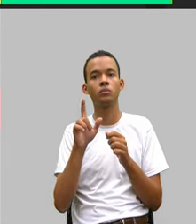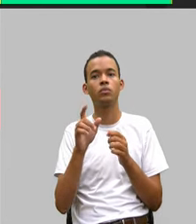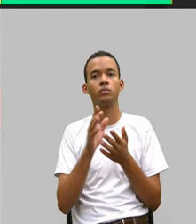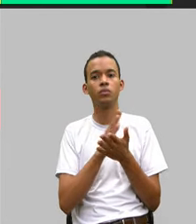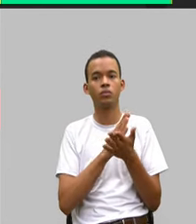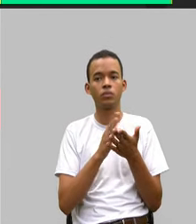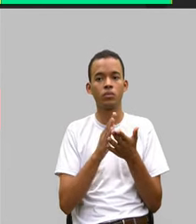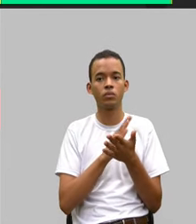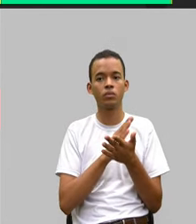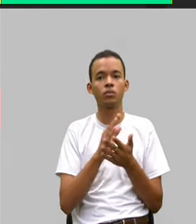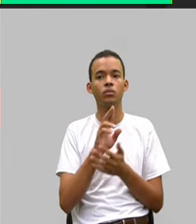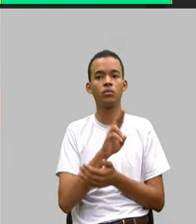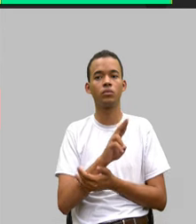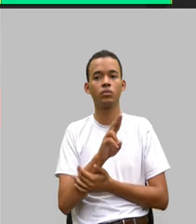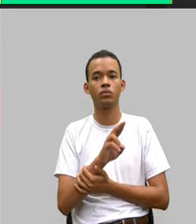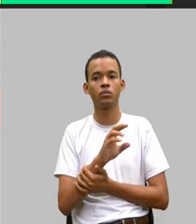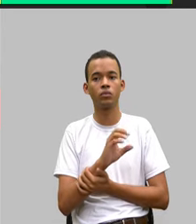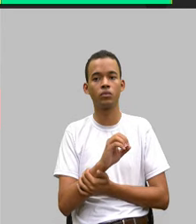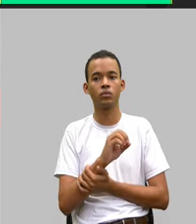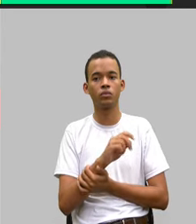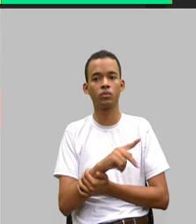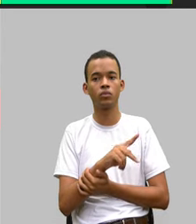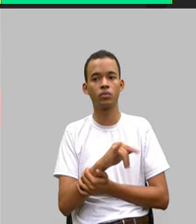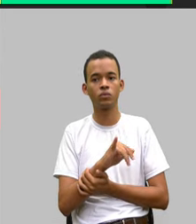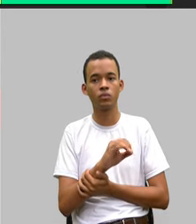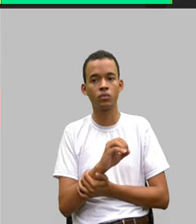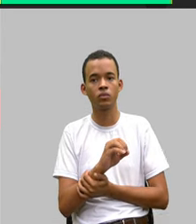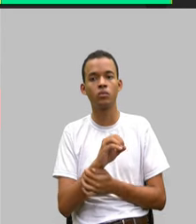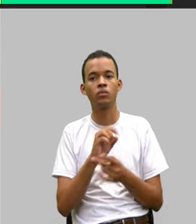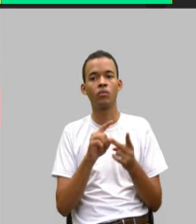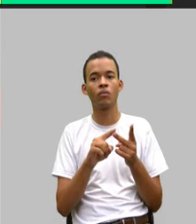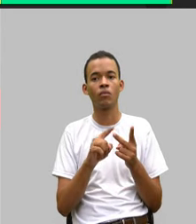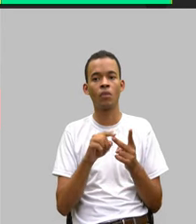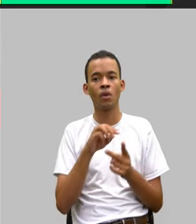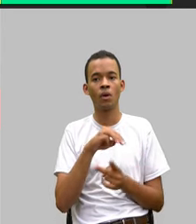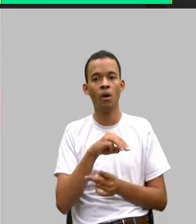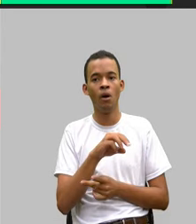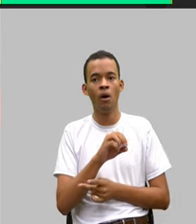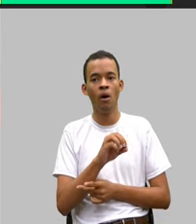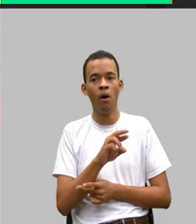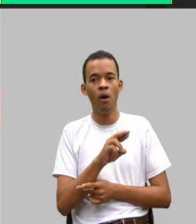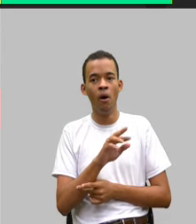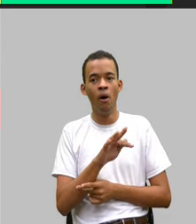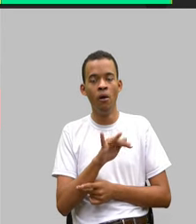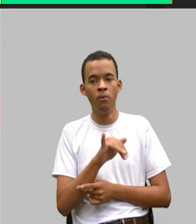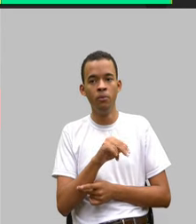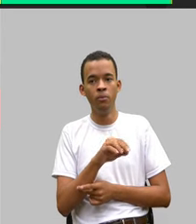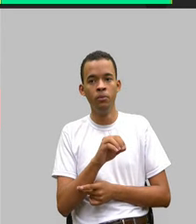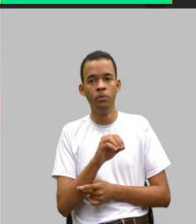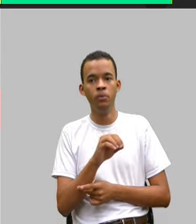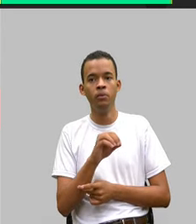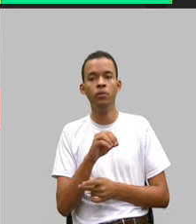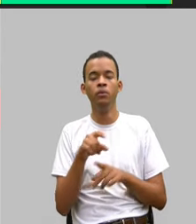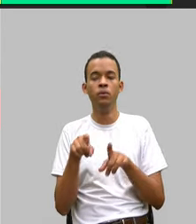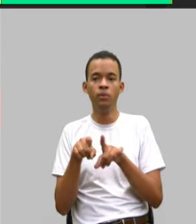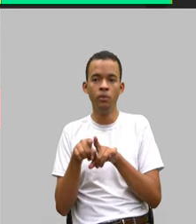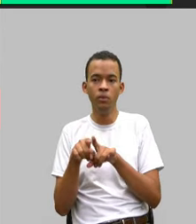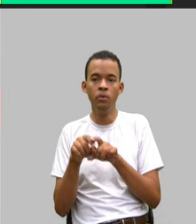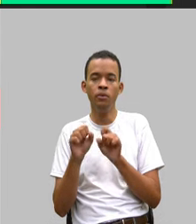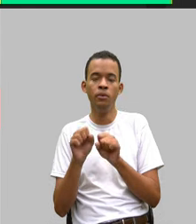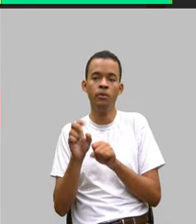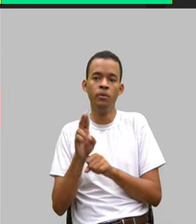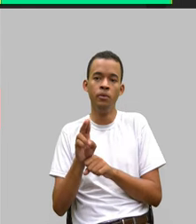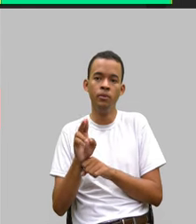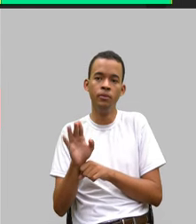aí da morfina eh Então a gente tem a cannabis também como um caminho possível para garantir